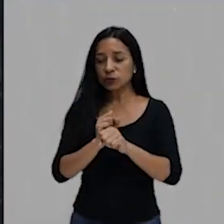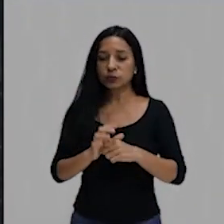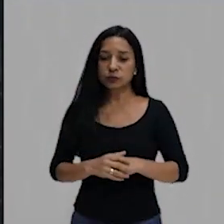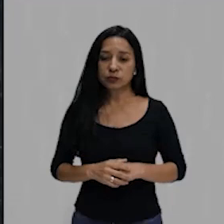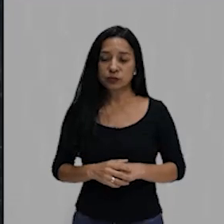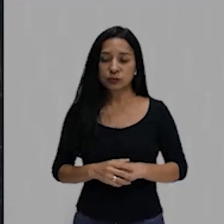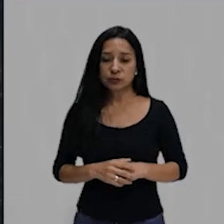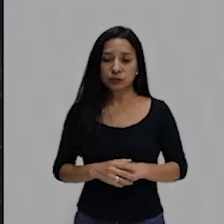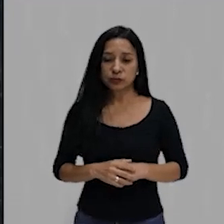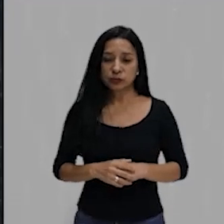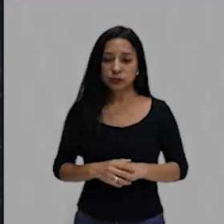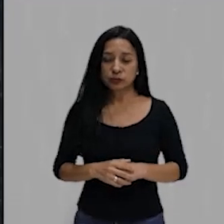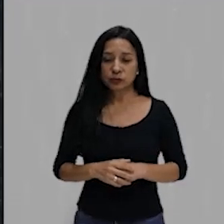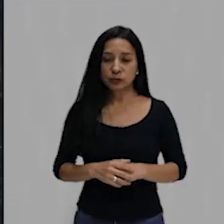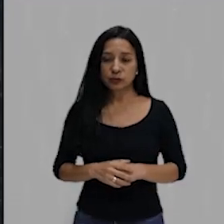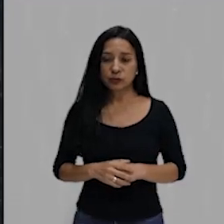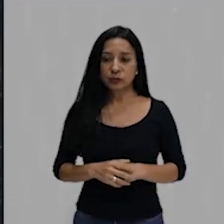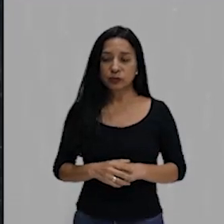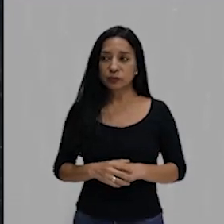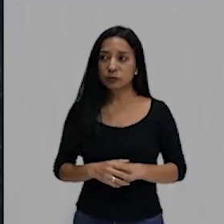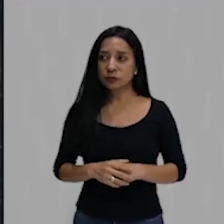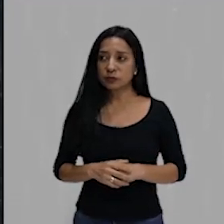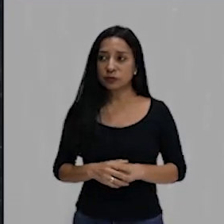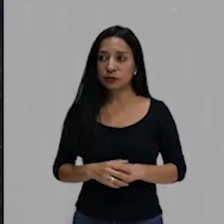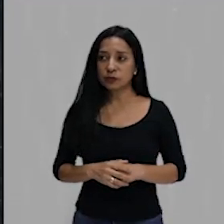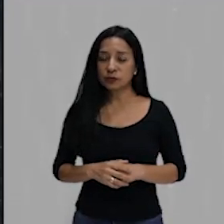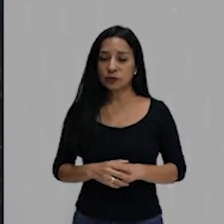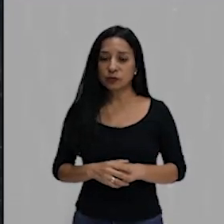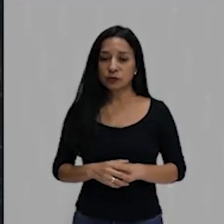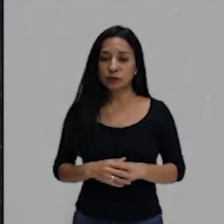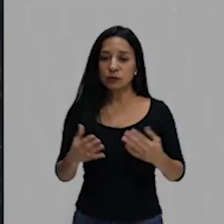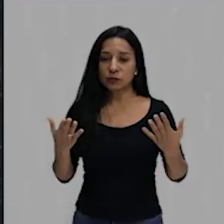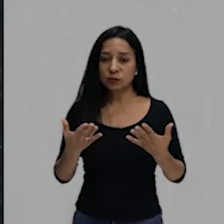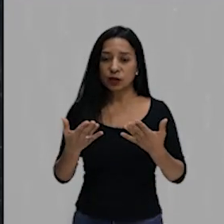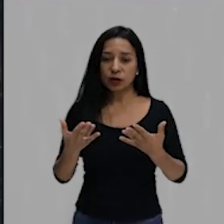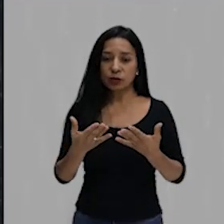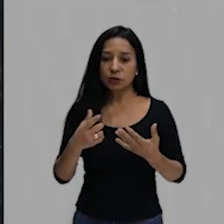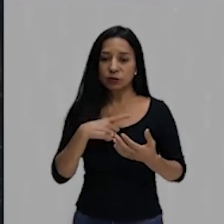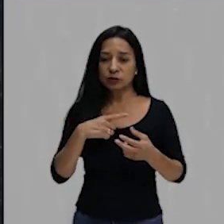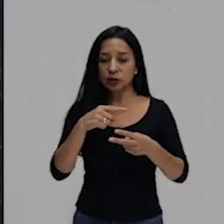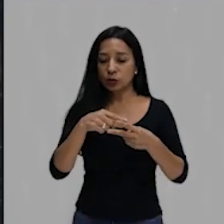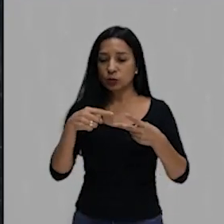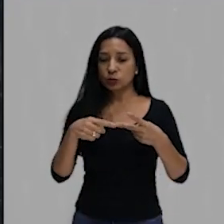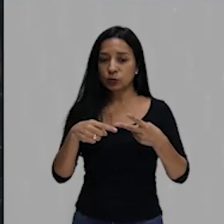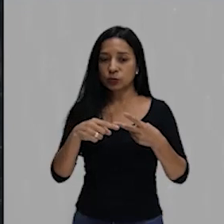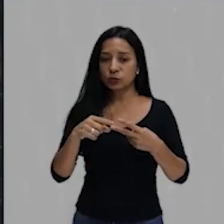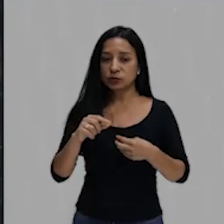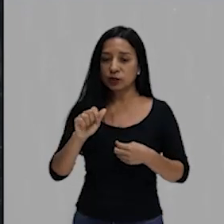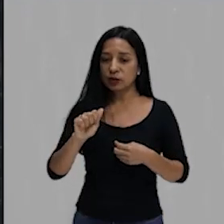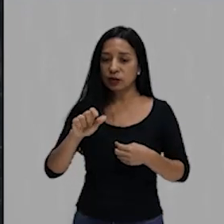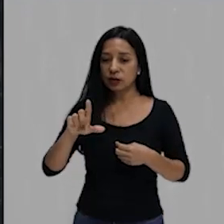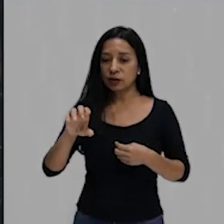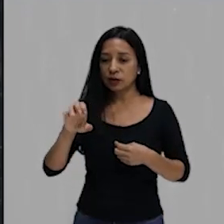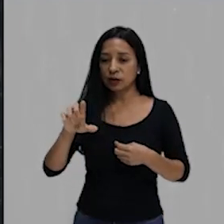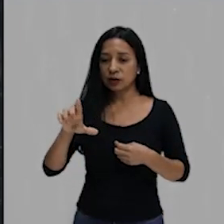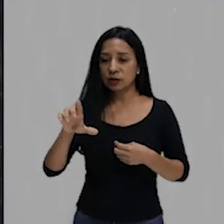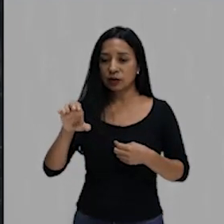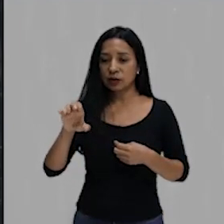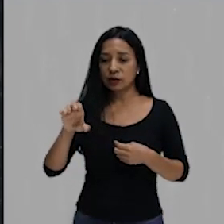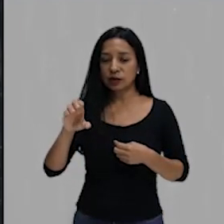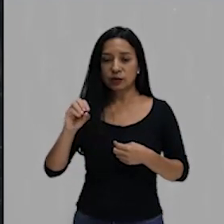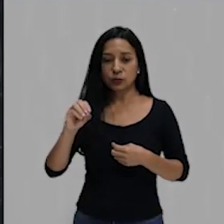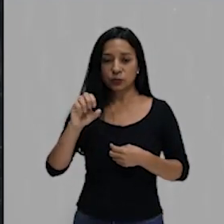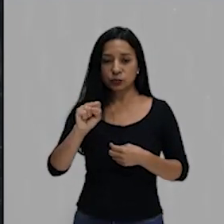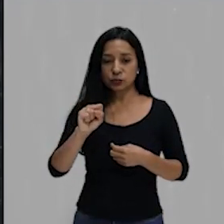certo? Agora, os indivíduos que têm dois alelos recessivos, Lzinho,